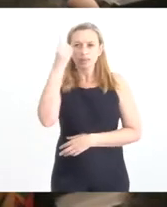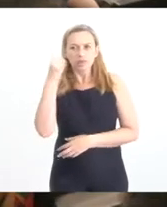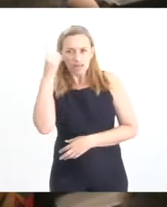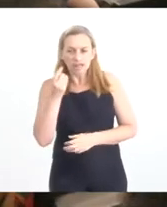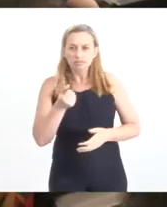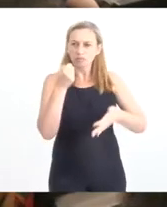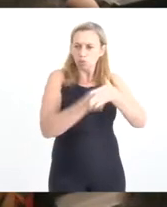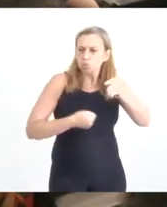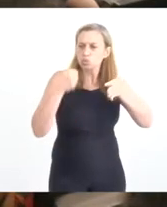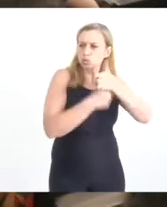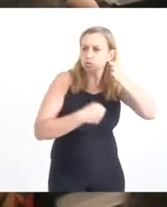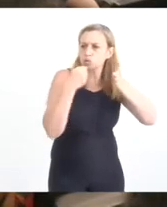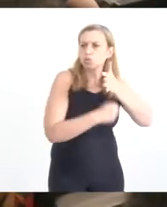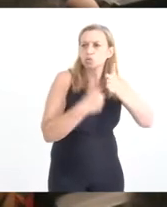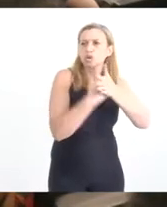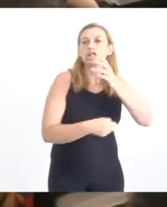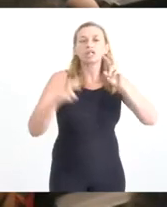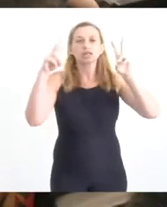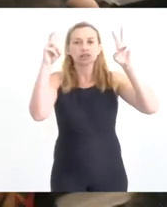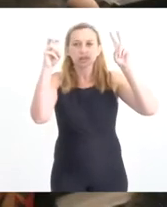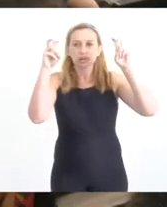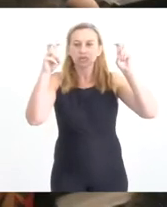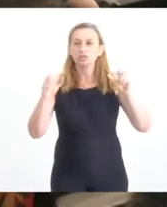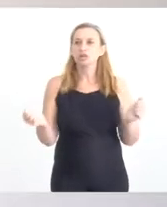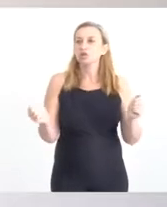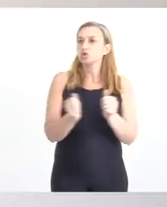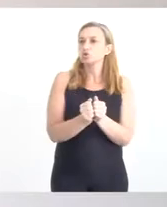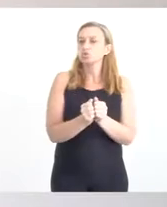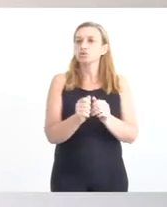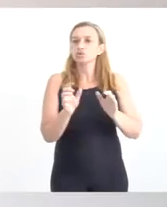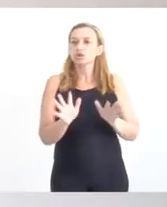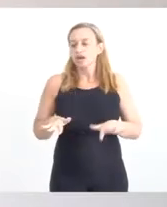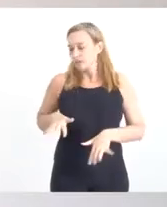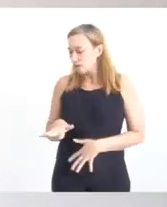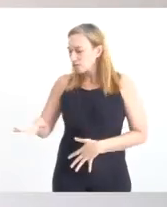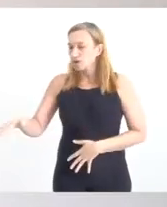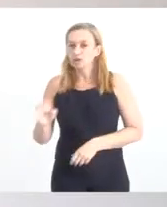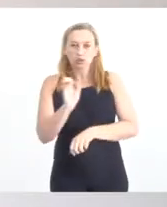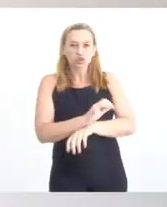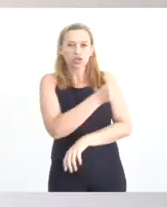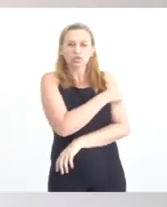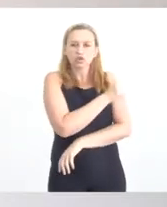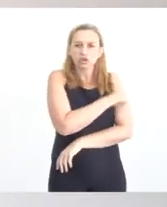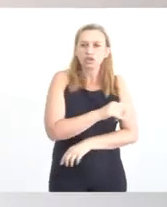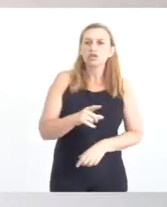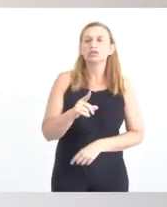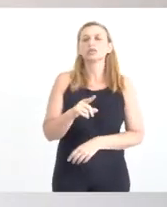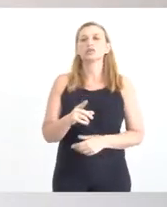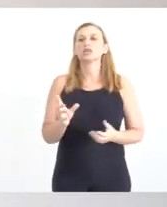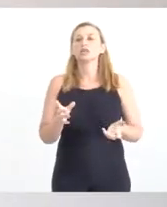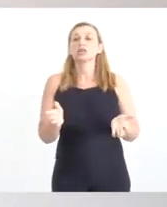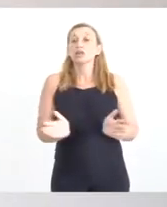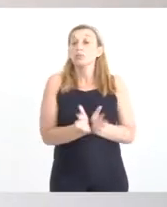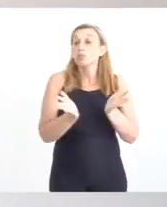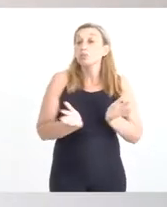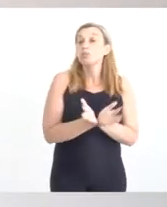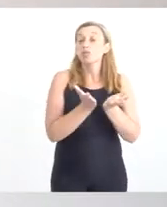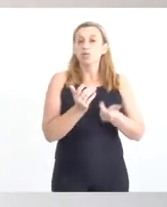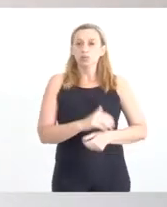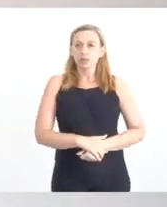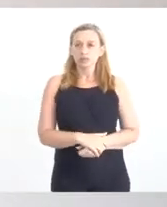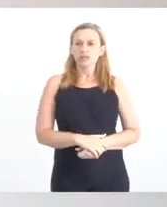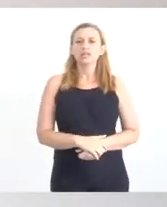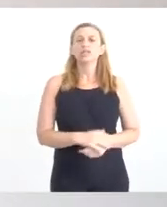nessa falta é quem está do lado das favelas do Estado do Rio de Janeiro das periferias da população